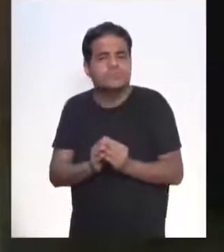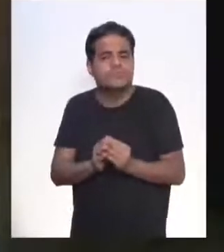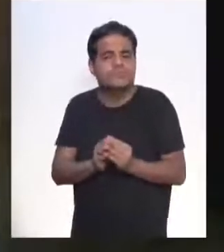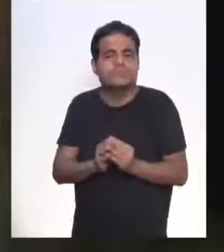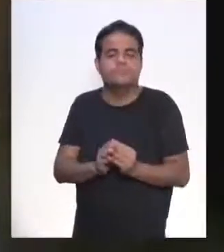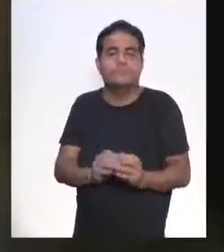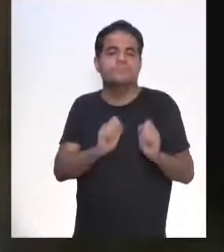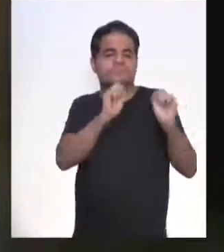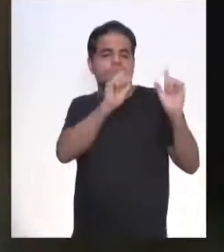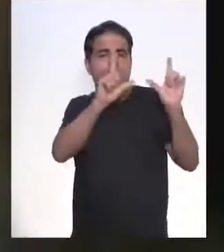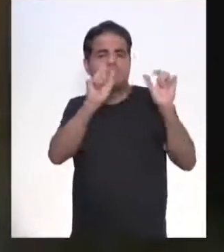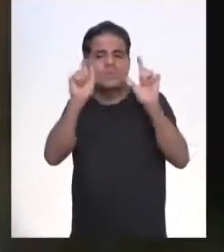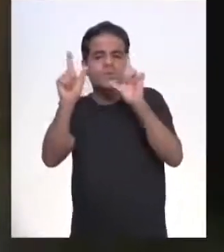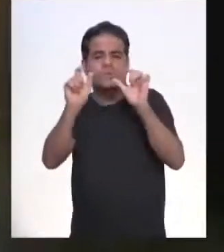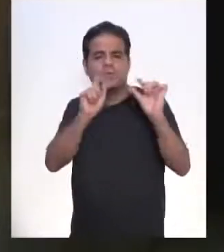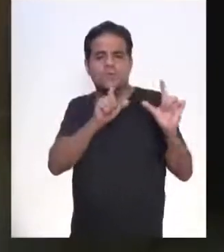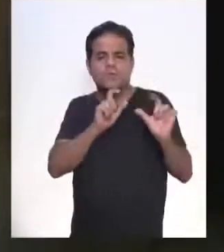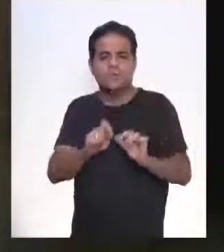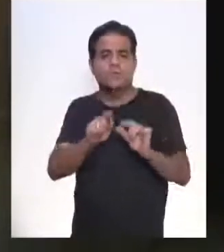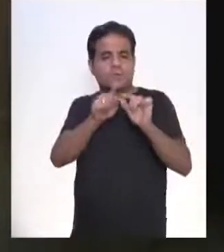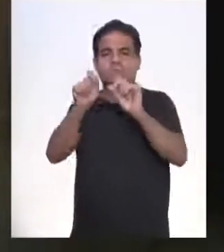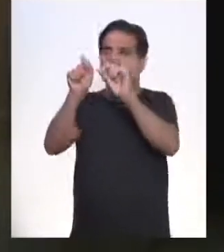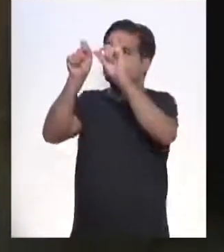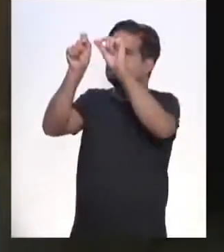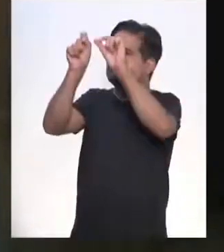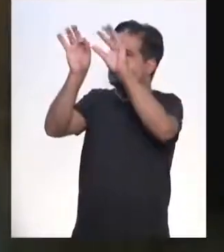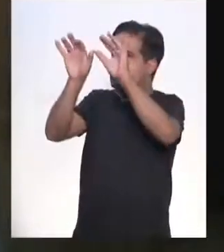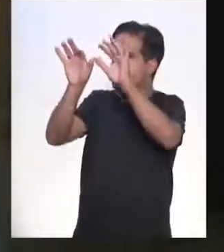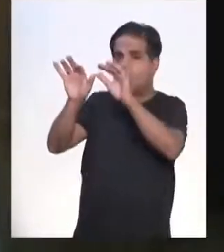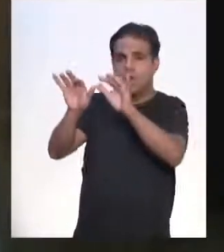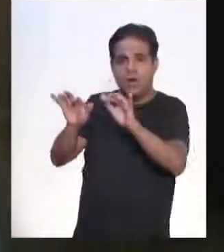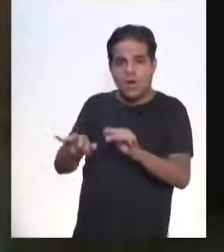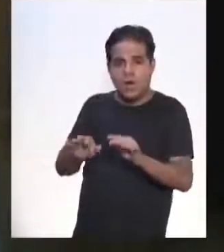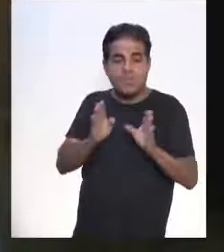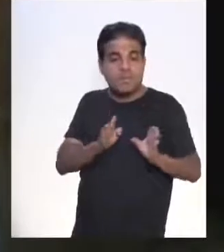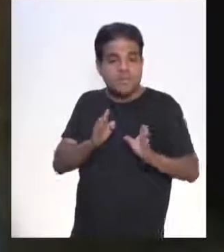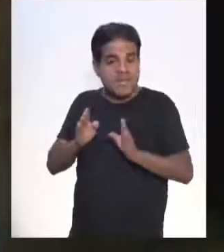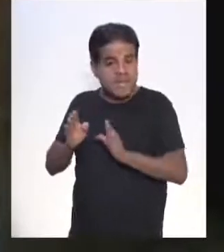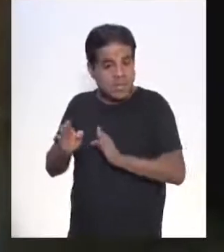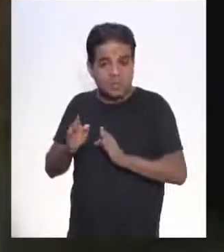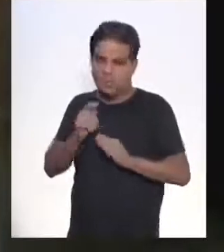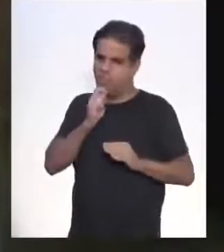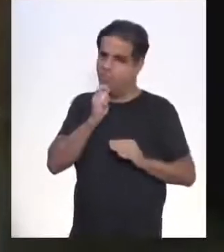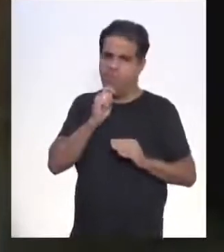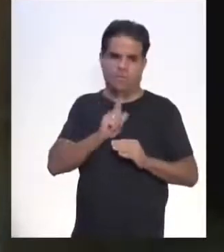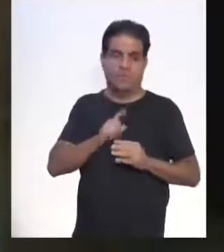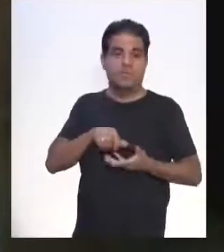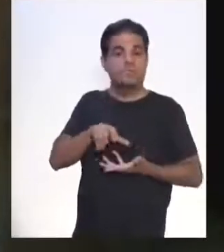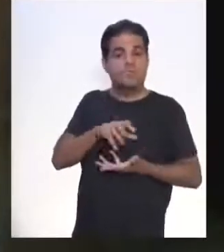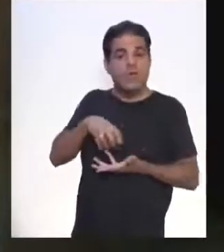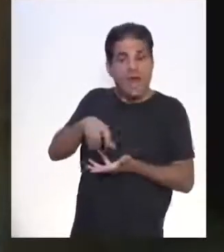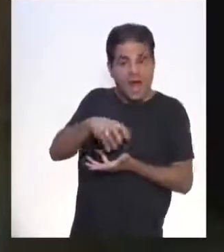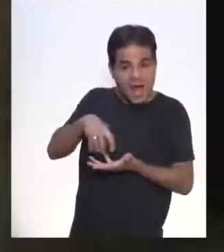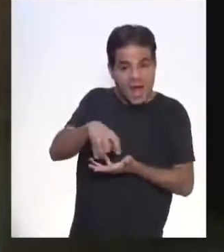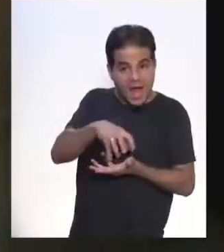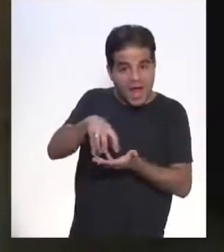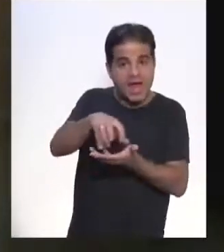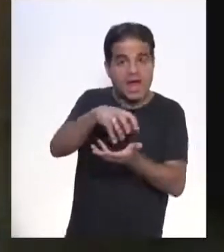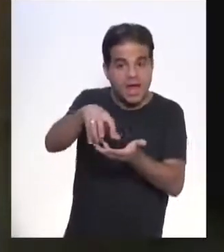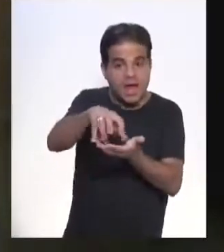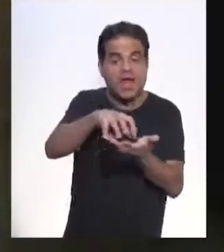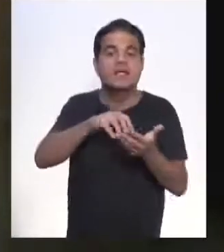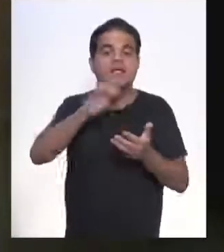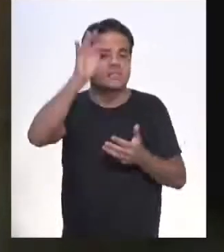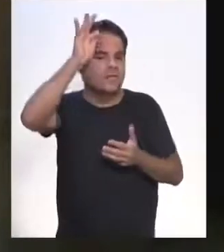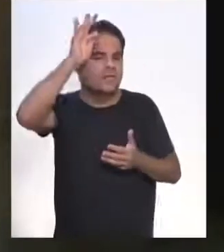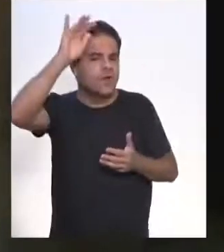destes quadrinhos em que vocês preenchem, desta vez não por período, mas sim por áreas da filosofia.